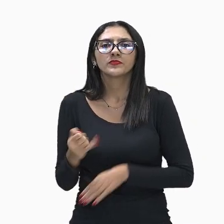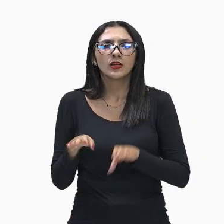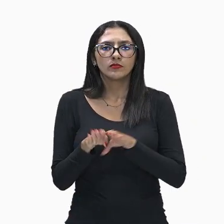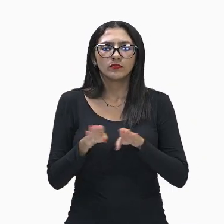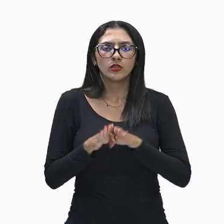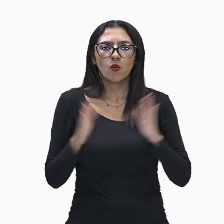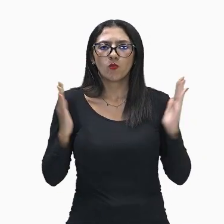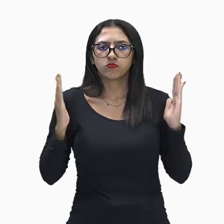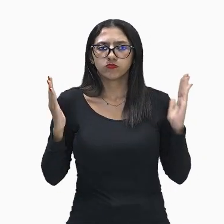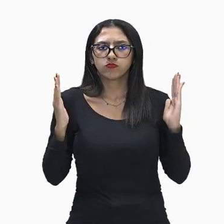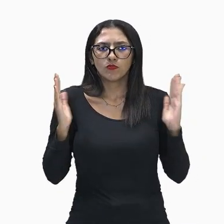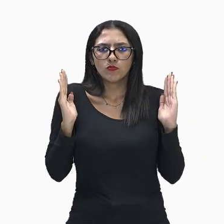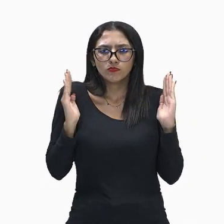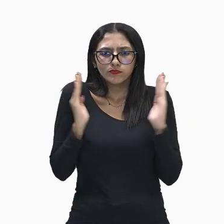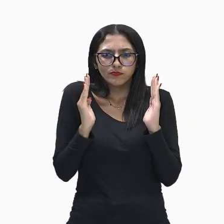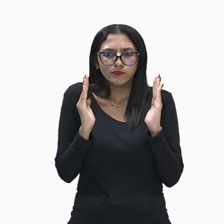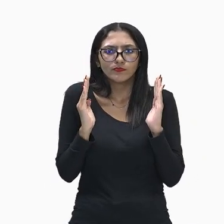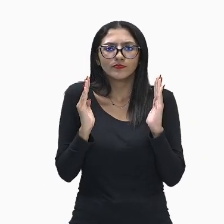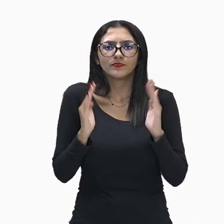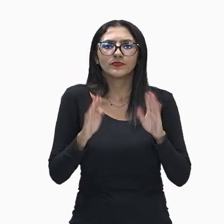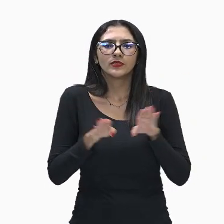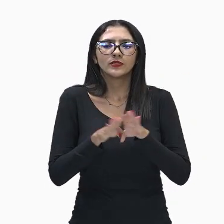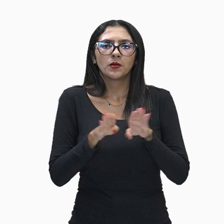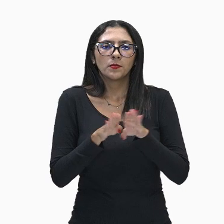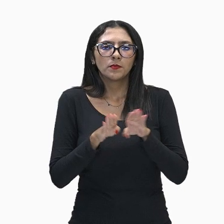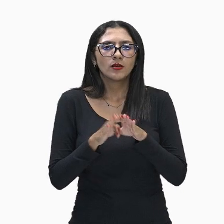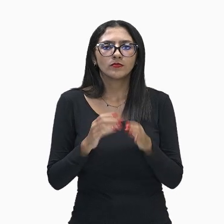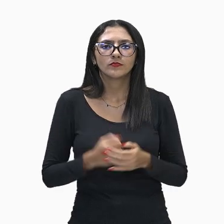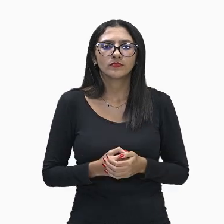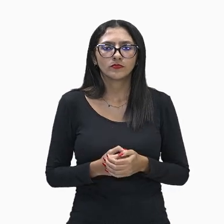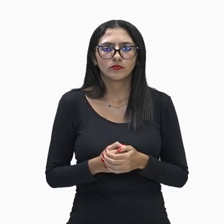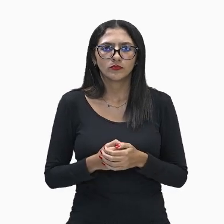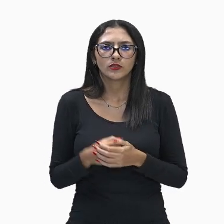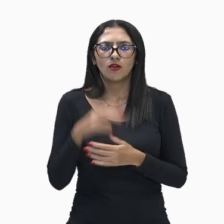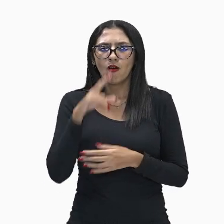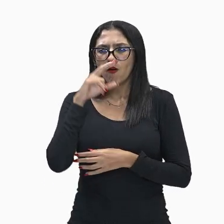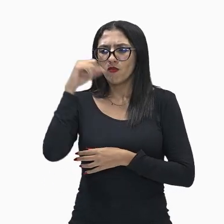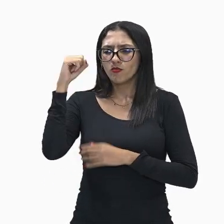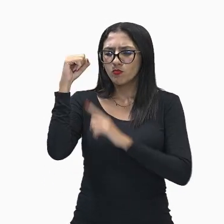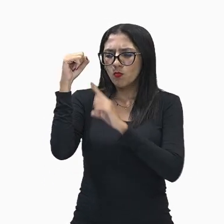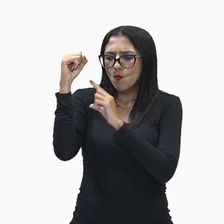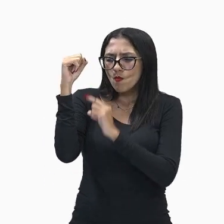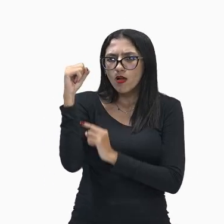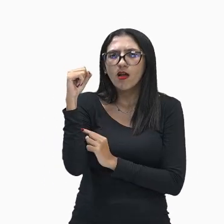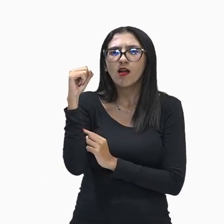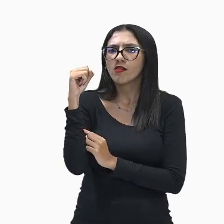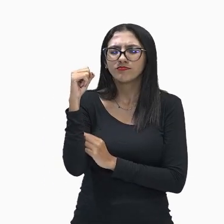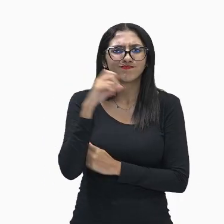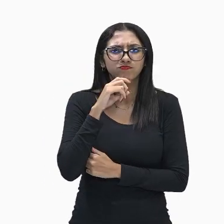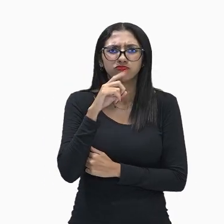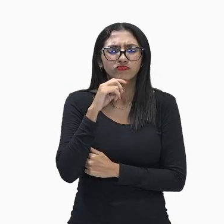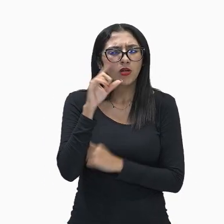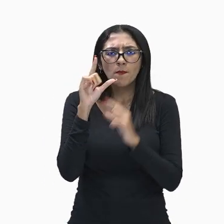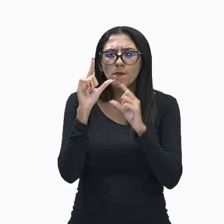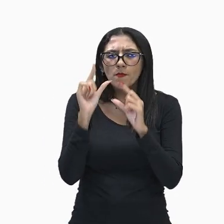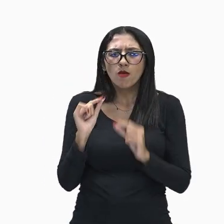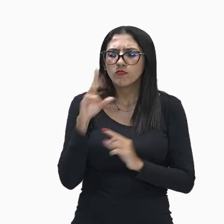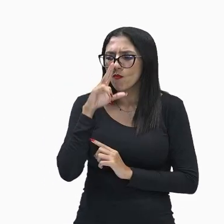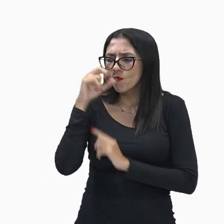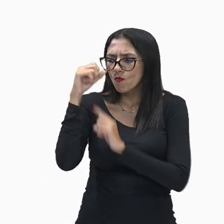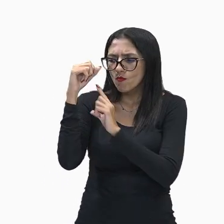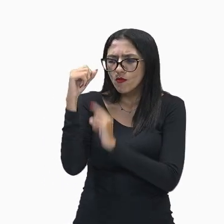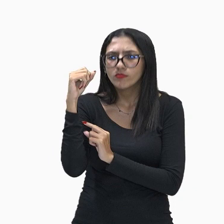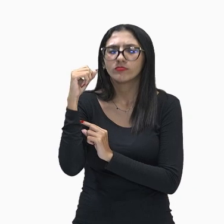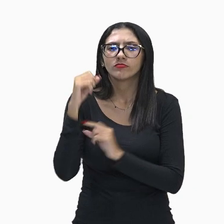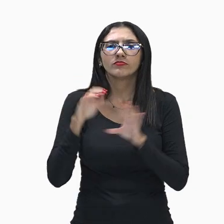ombros estreitos o percentual de massa muscular mais baixo então ele quase não vai ter massa muscular e vai ter um